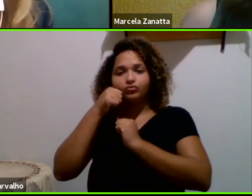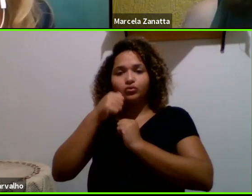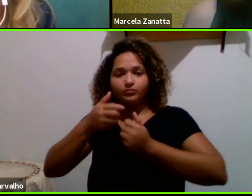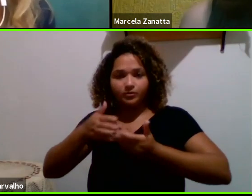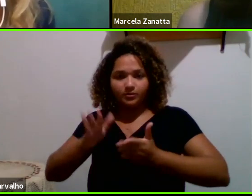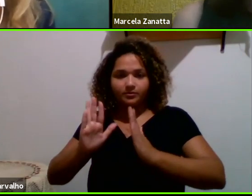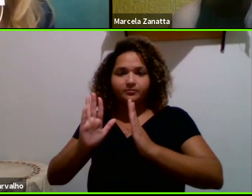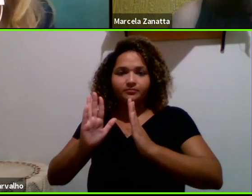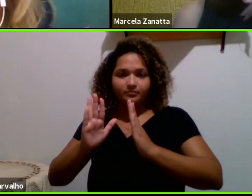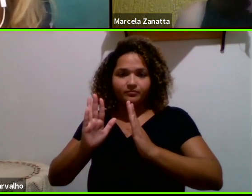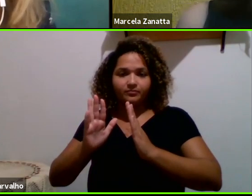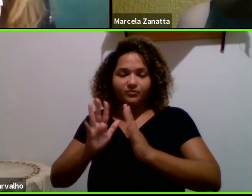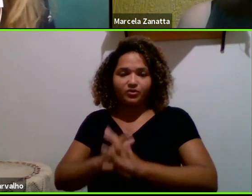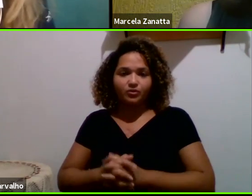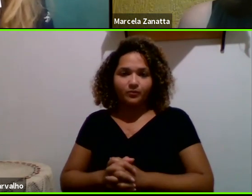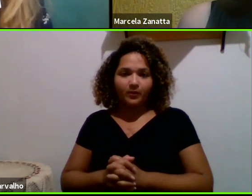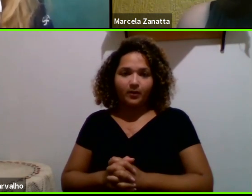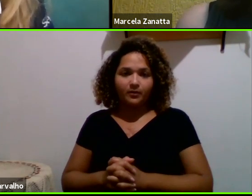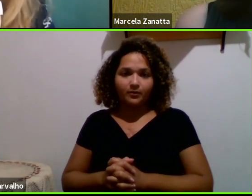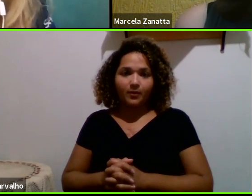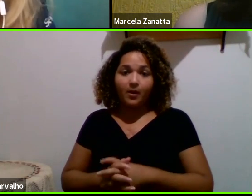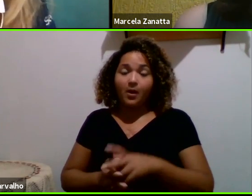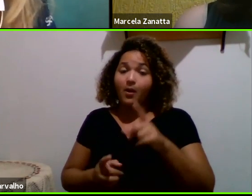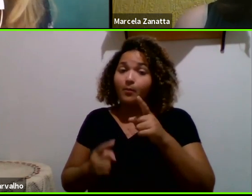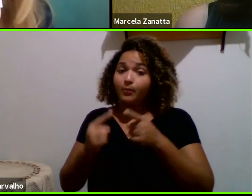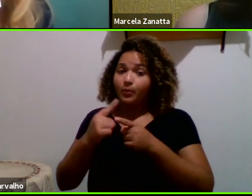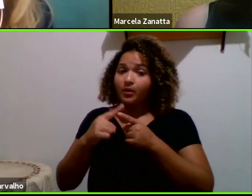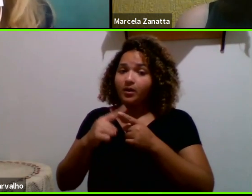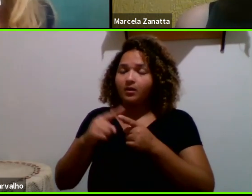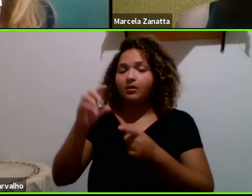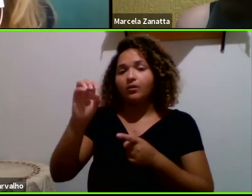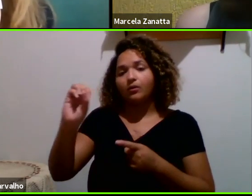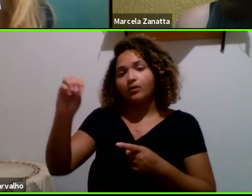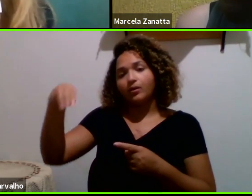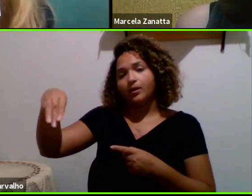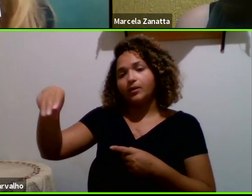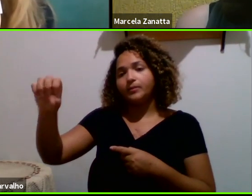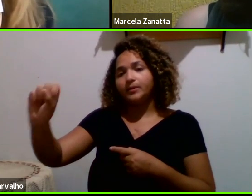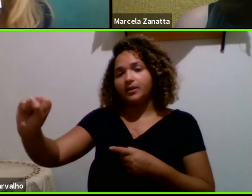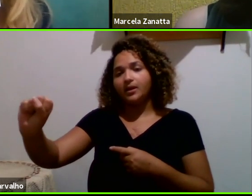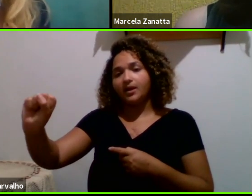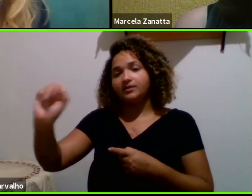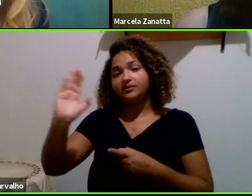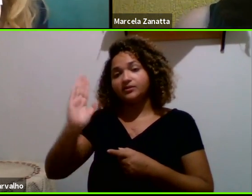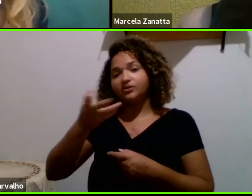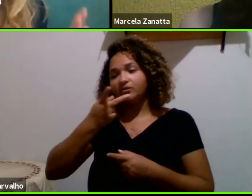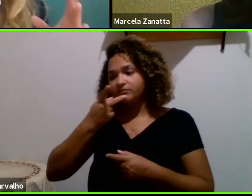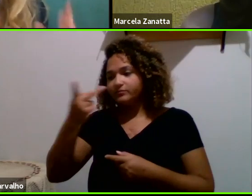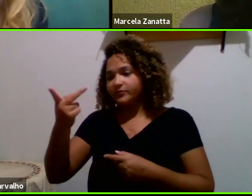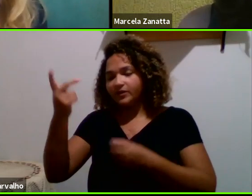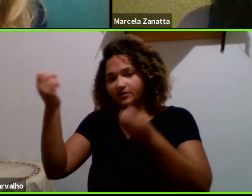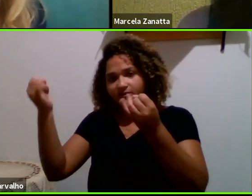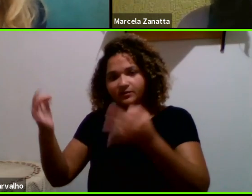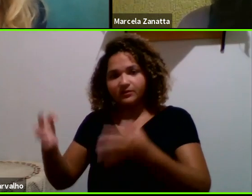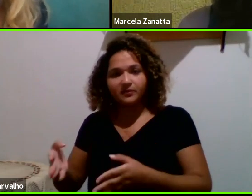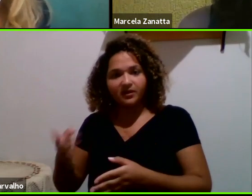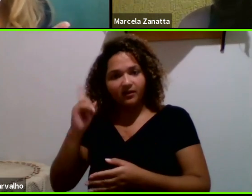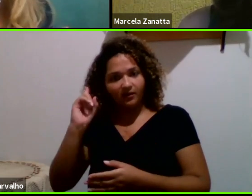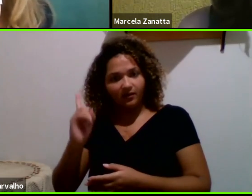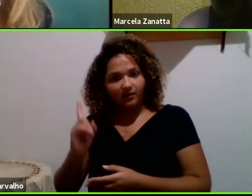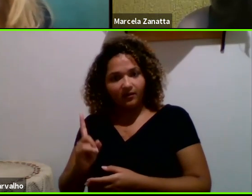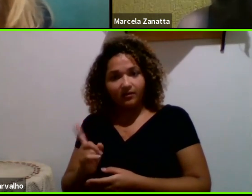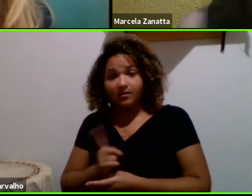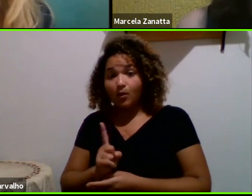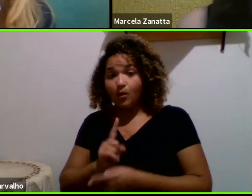por enfermeiros obstetras, porque já é reconhecido que os partos assistidos por enfermeiros obstetras são partos